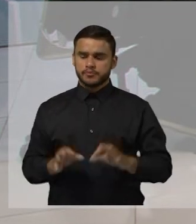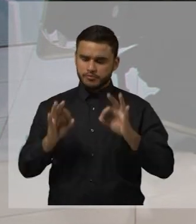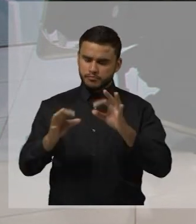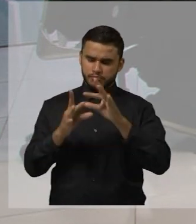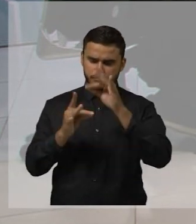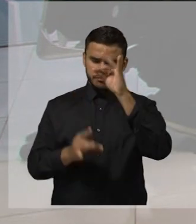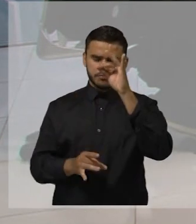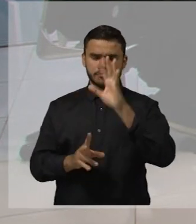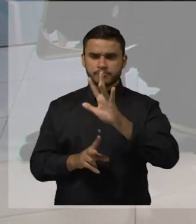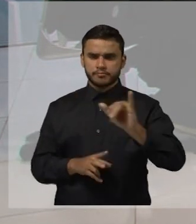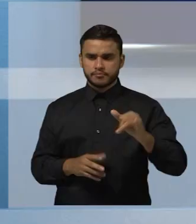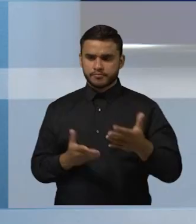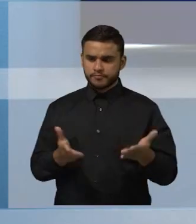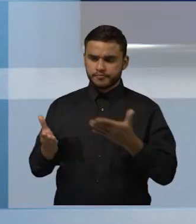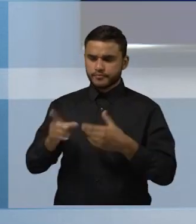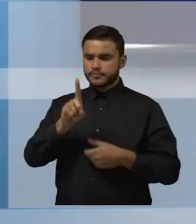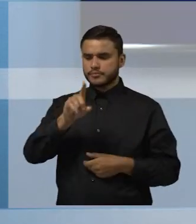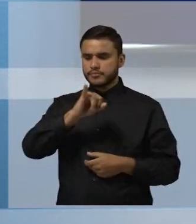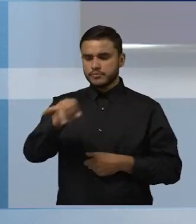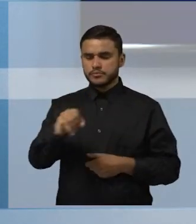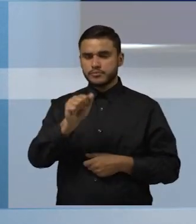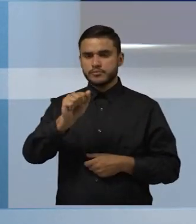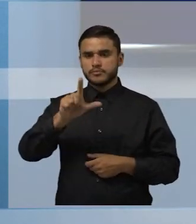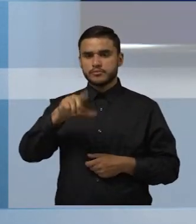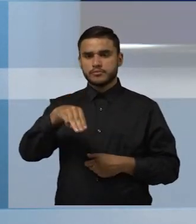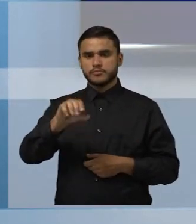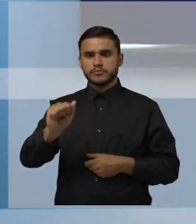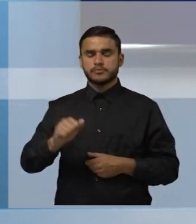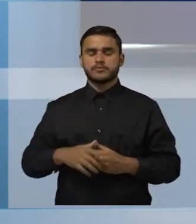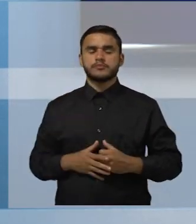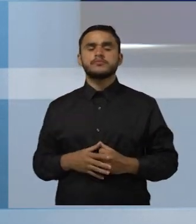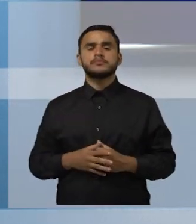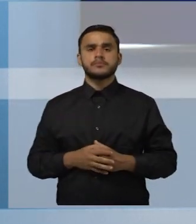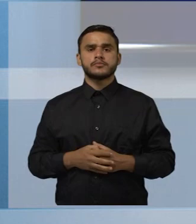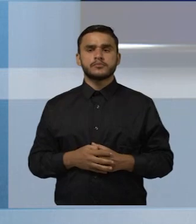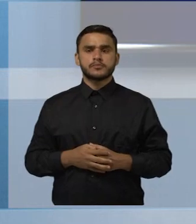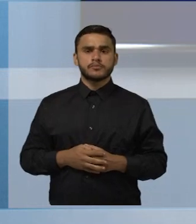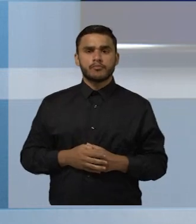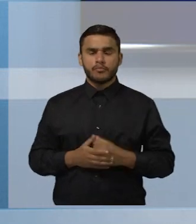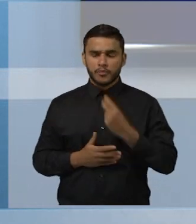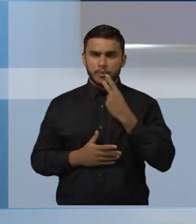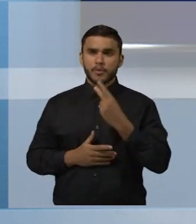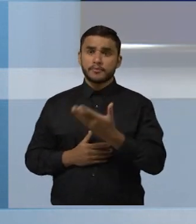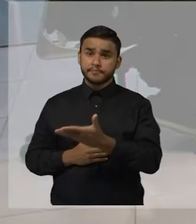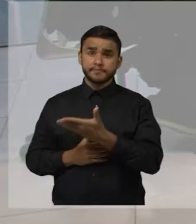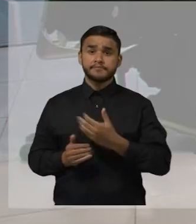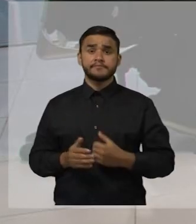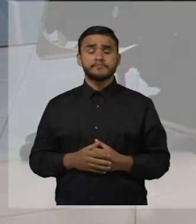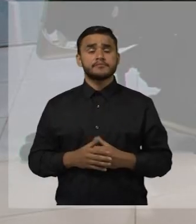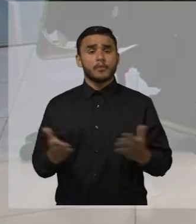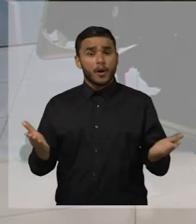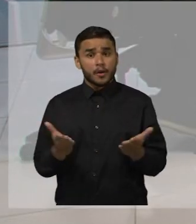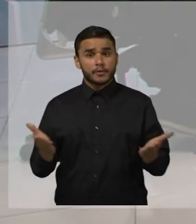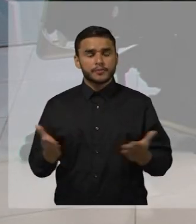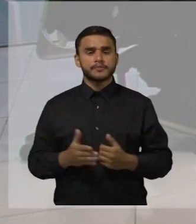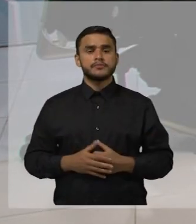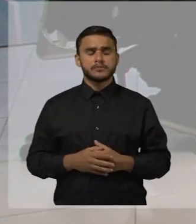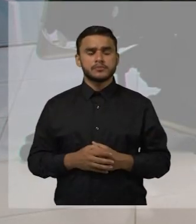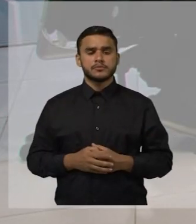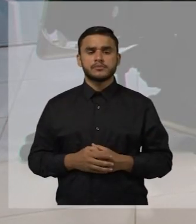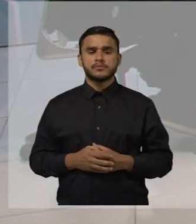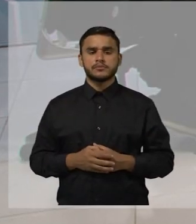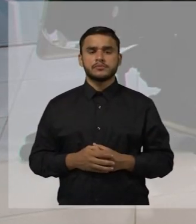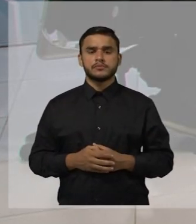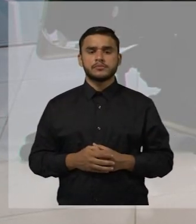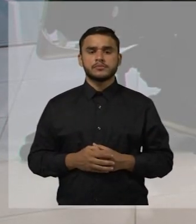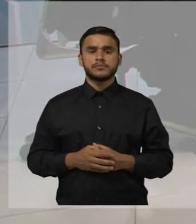afetaria o orçamento do governo. Vou detalhar nisso. Deixa eu colocar aqui o Djalma Pinto e o Roberto nessa discussão. Ô, Djalma, para